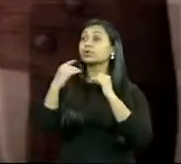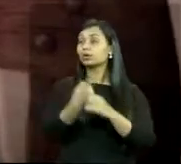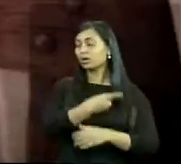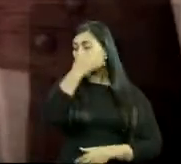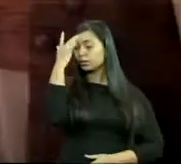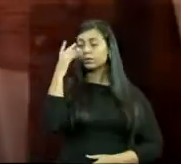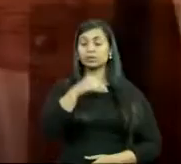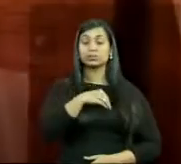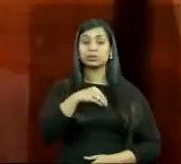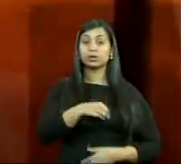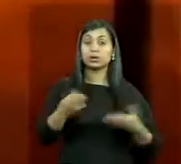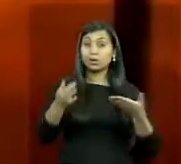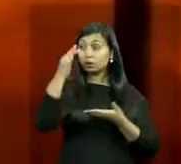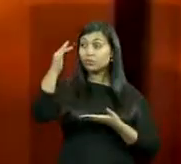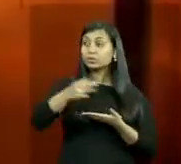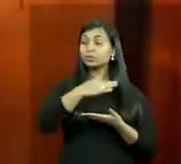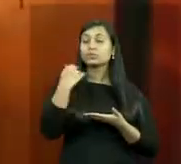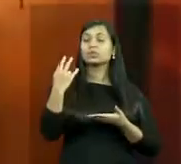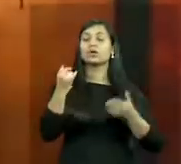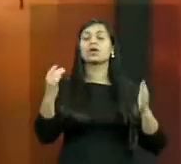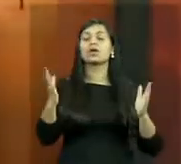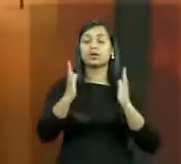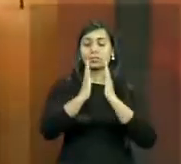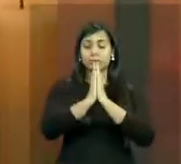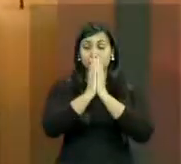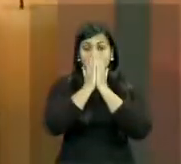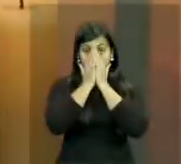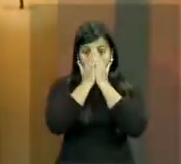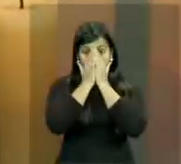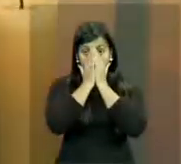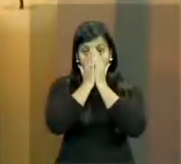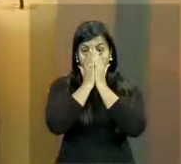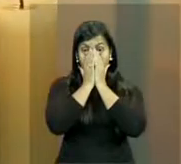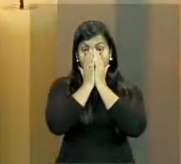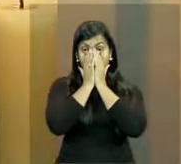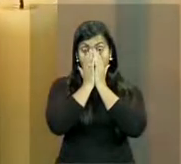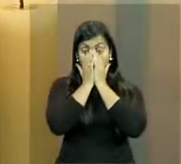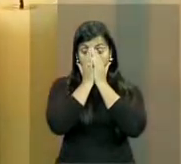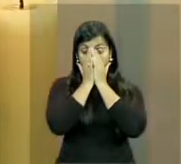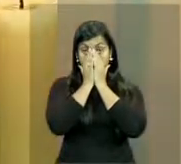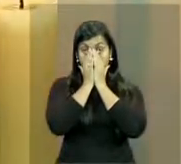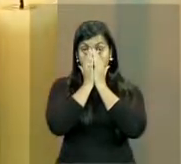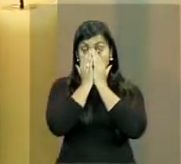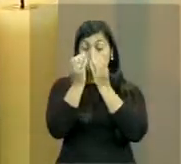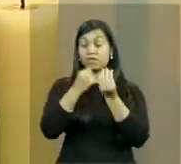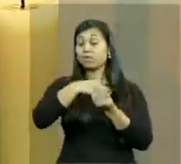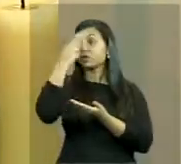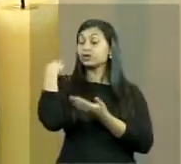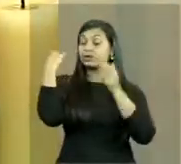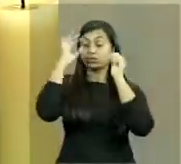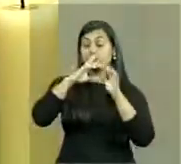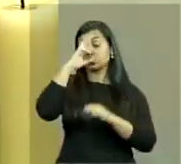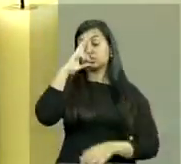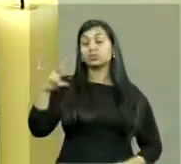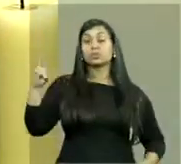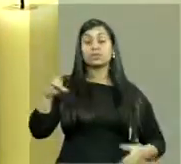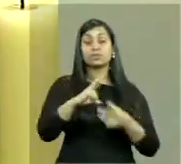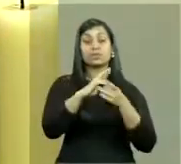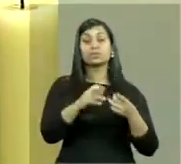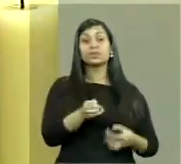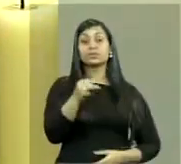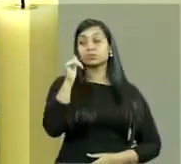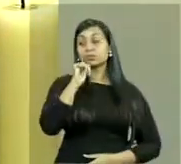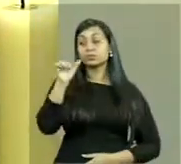Deus, rogai por nós, pecadores, agora e na hora de nossa morte. Amém. Ave Maria, cheia de graça, o Senhor é